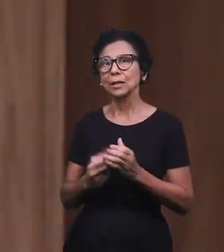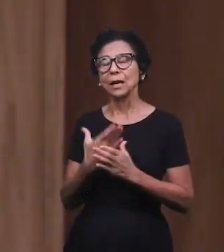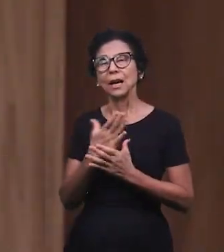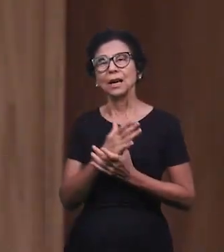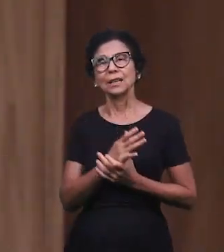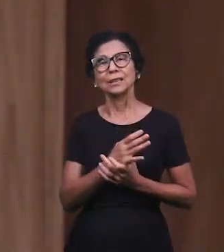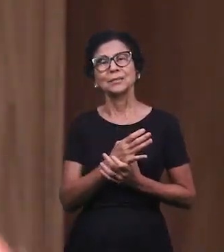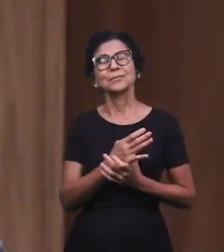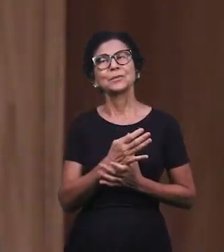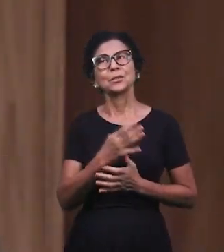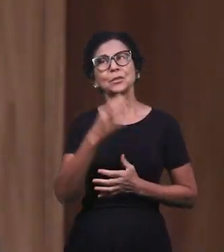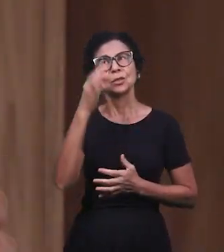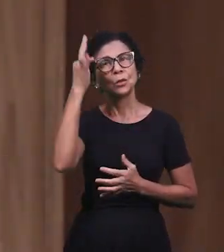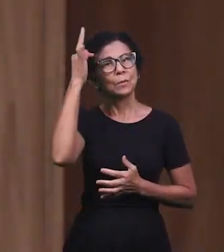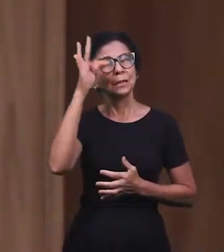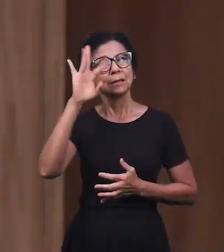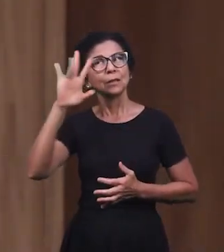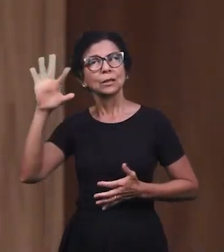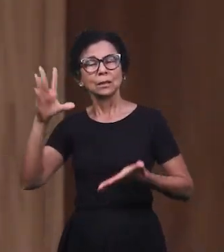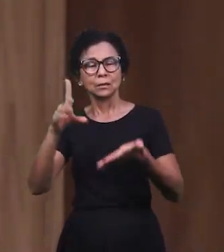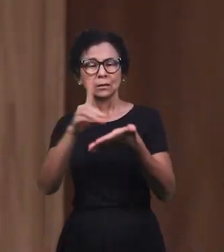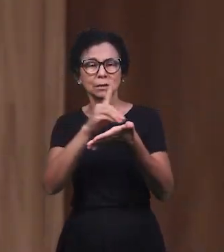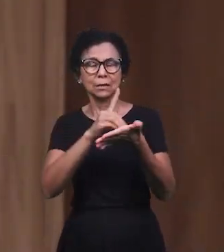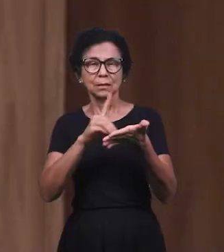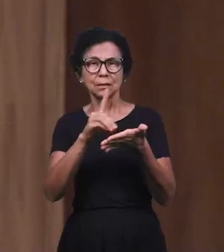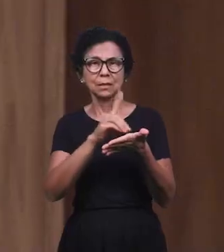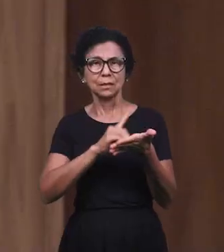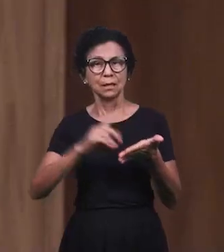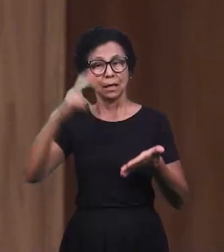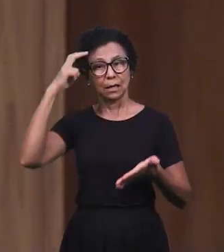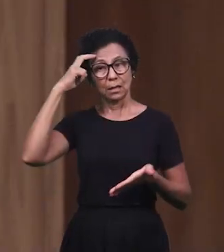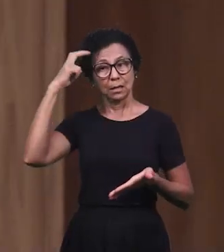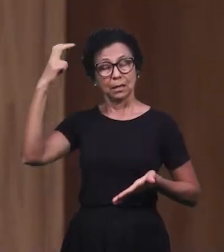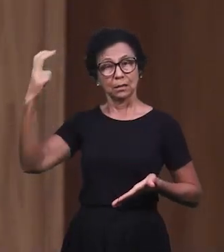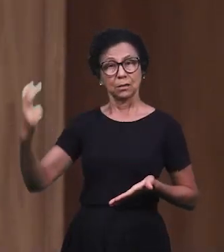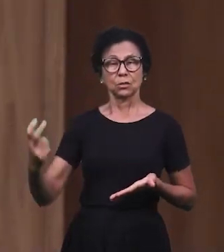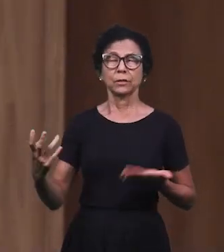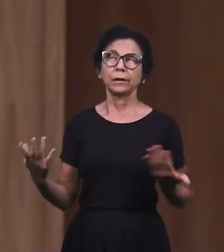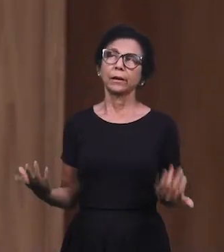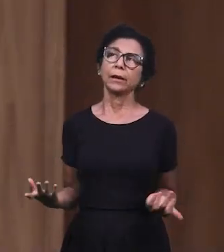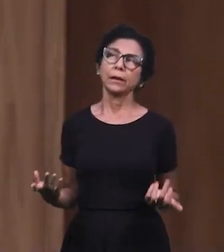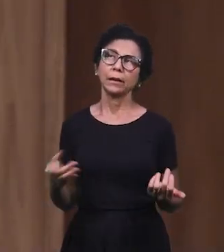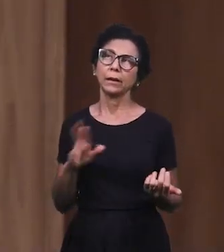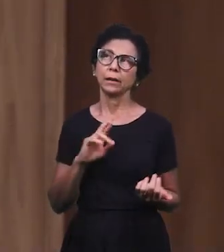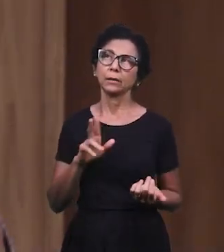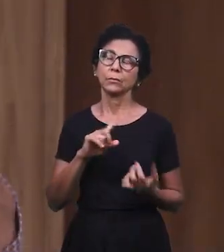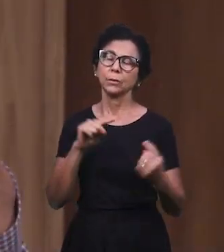design inteligente, não com o objetivo de